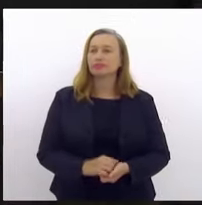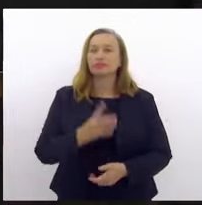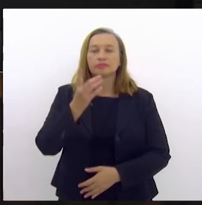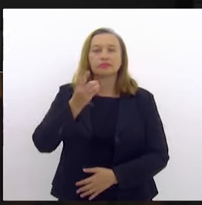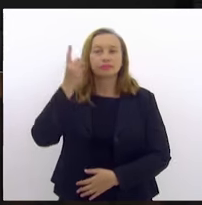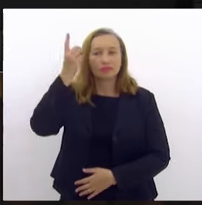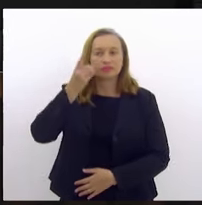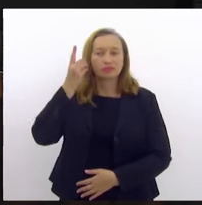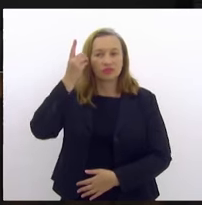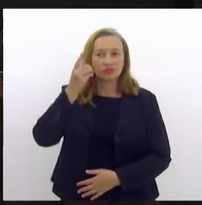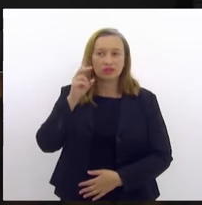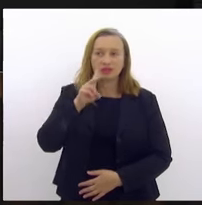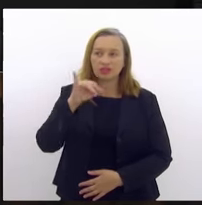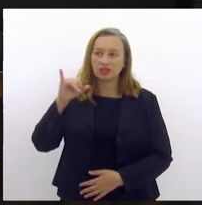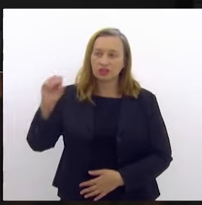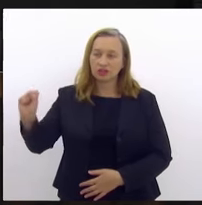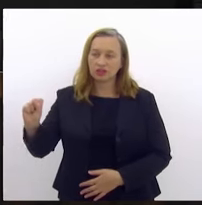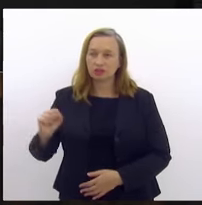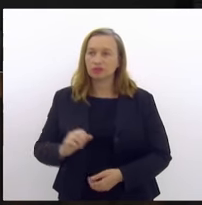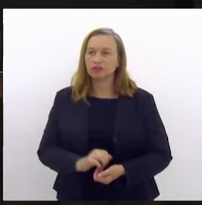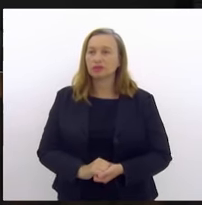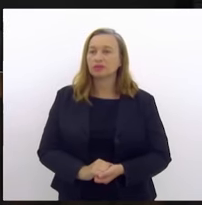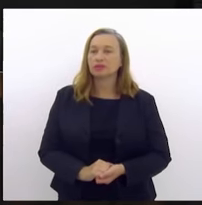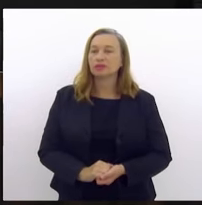Deputado Vinícius Cozzolino.